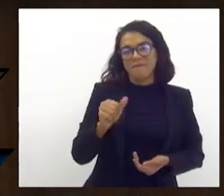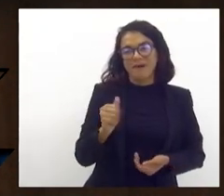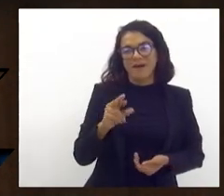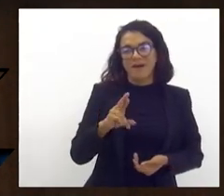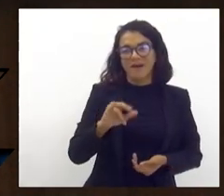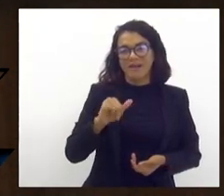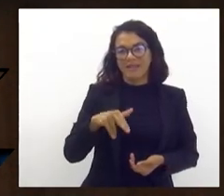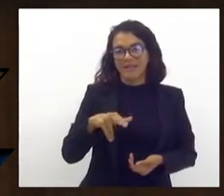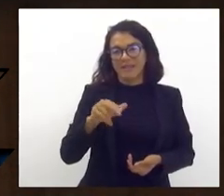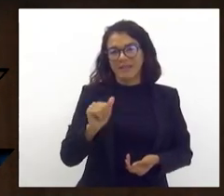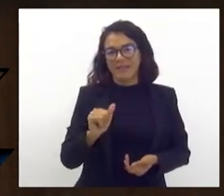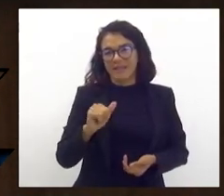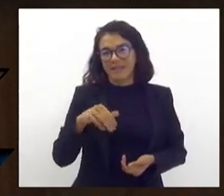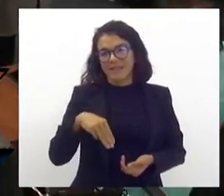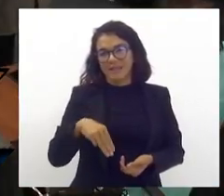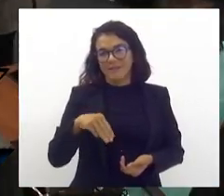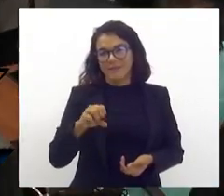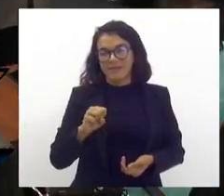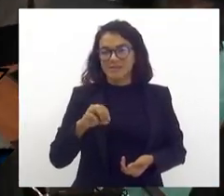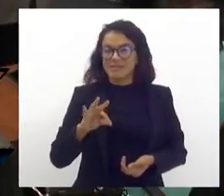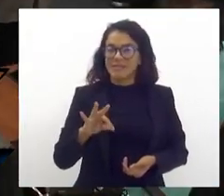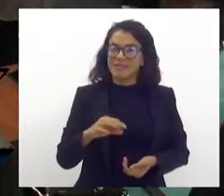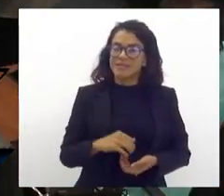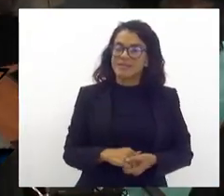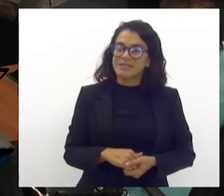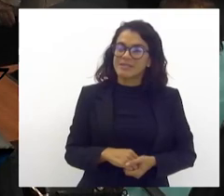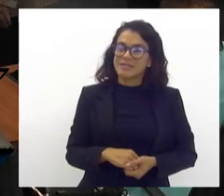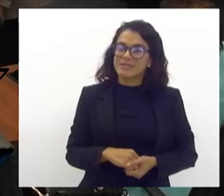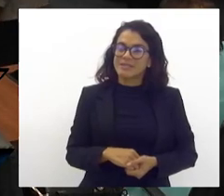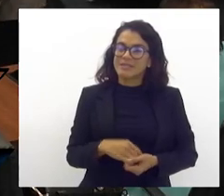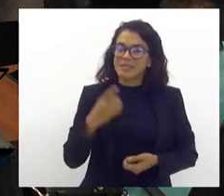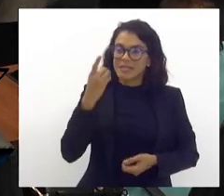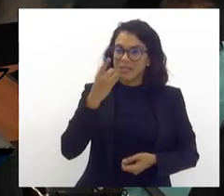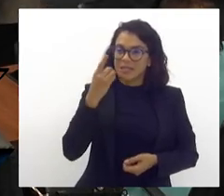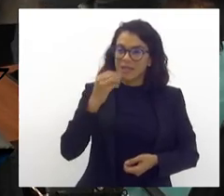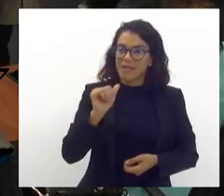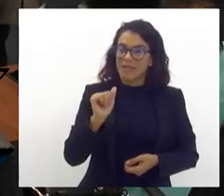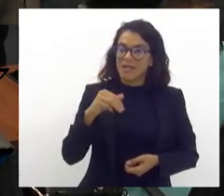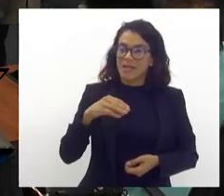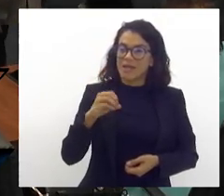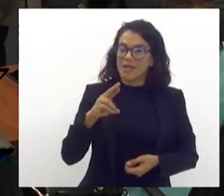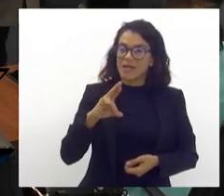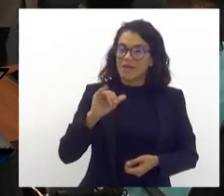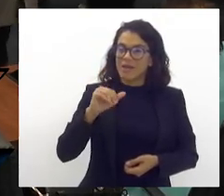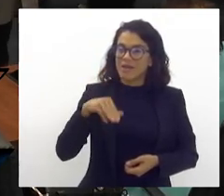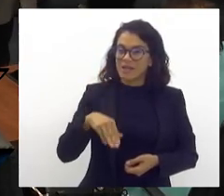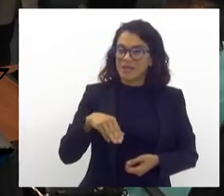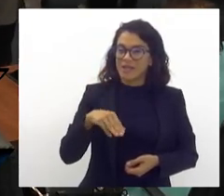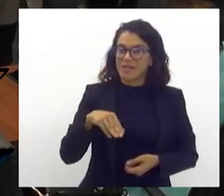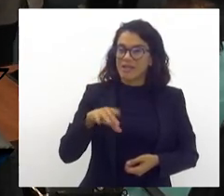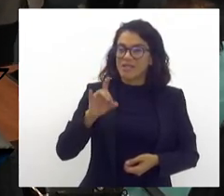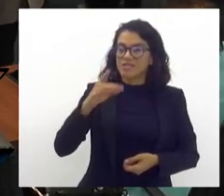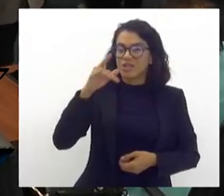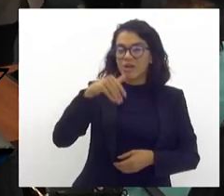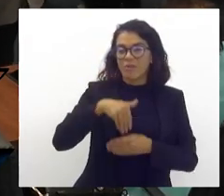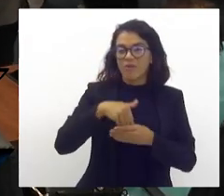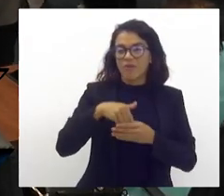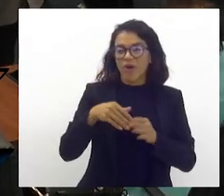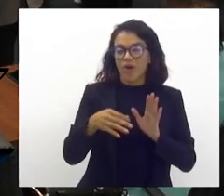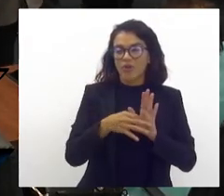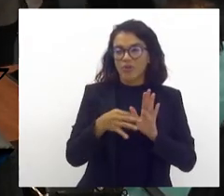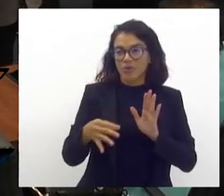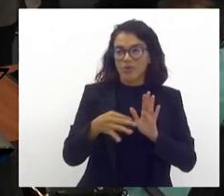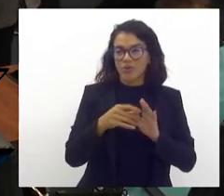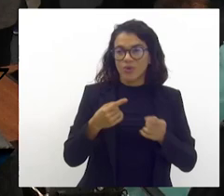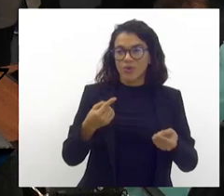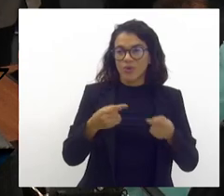MST. Parabéns. Presidente. Obrigado, deputado Mink. Deputada Murim. Apenas para registrar meu voto contrário à proposição. Está